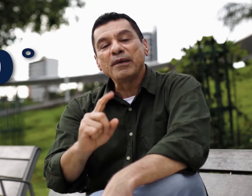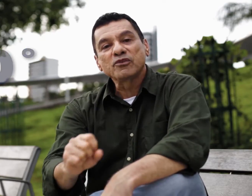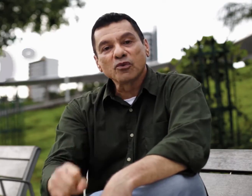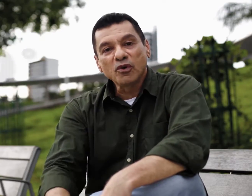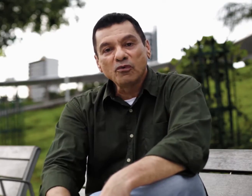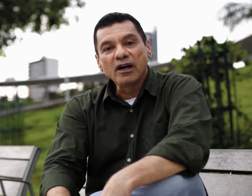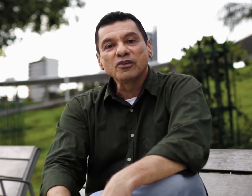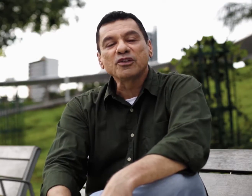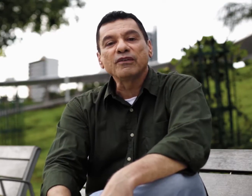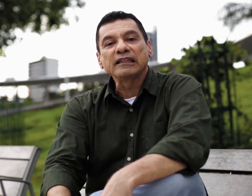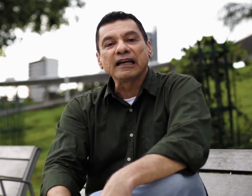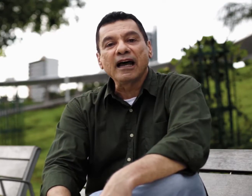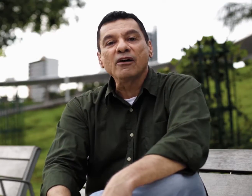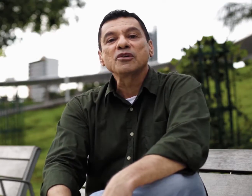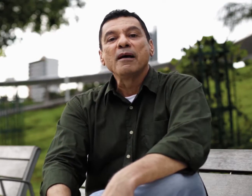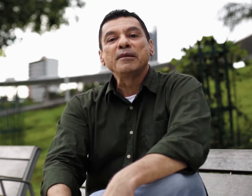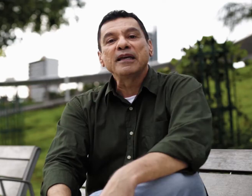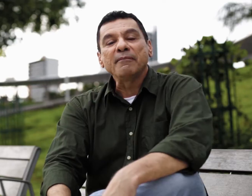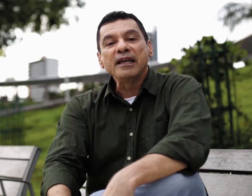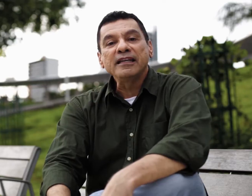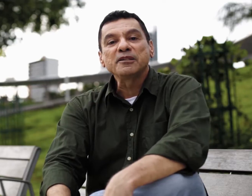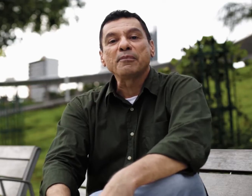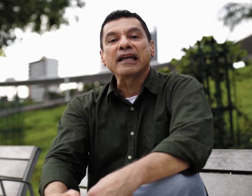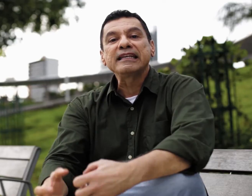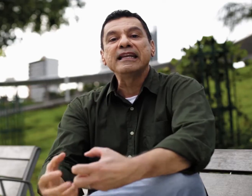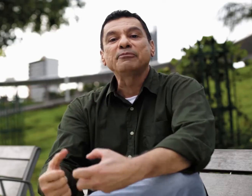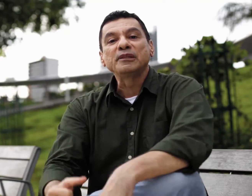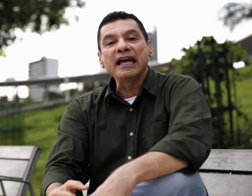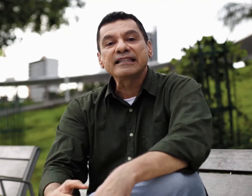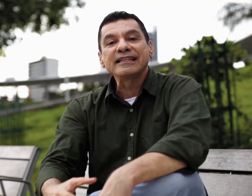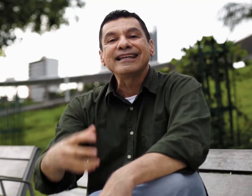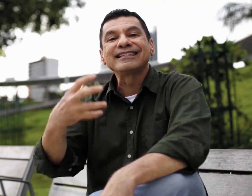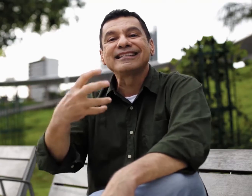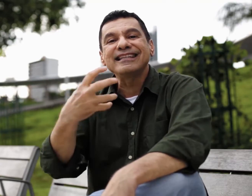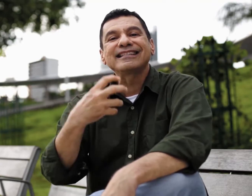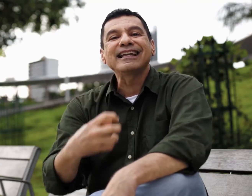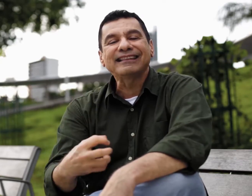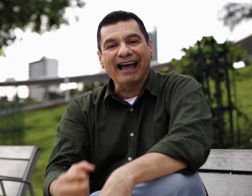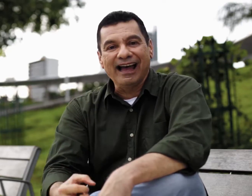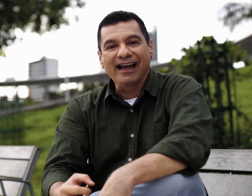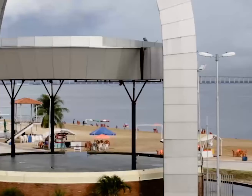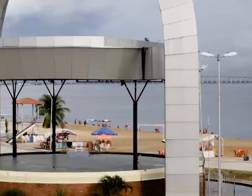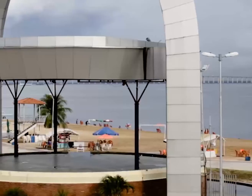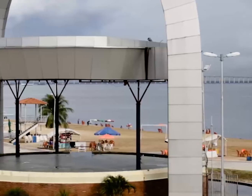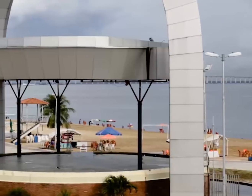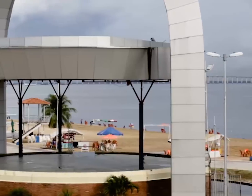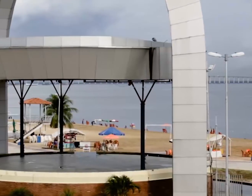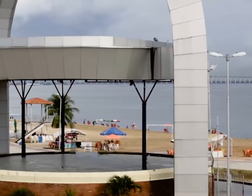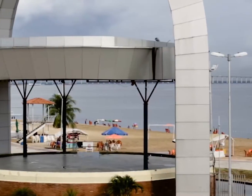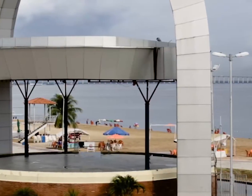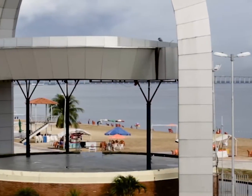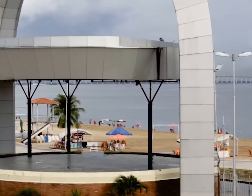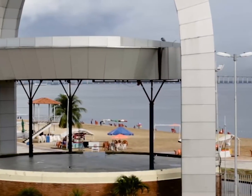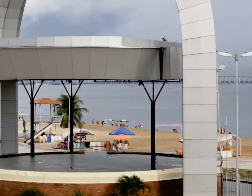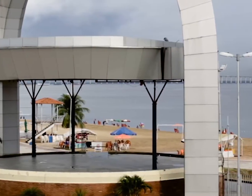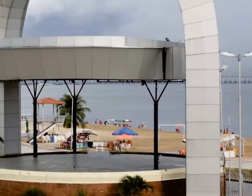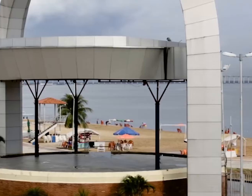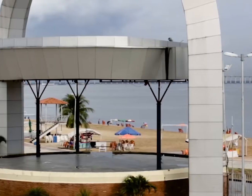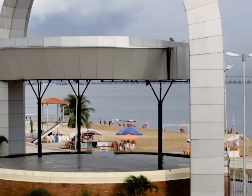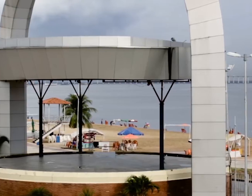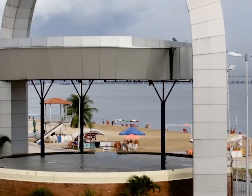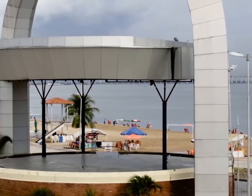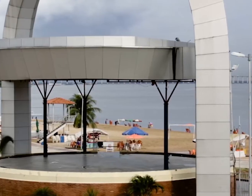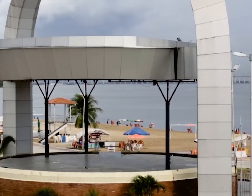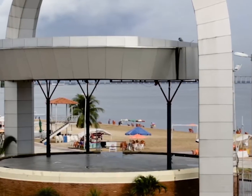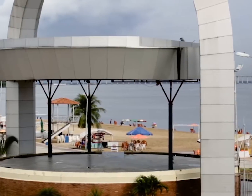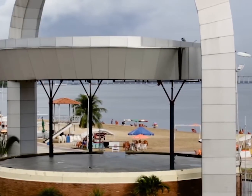O homem pensou no ângulo de 90 graus, primeiramente, para que ele pudesse se sentar. E uma das primeiras cadeiras que